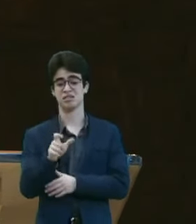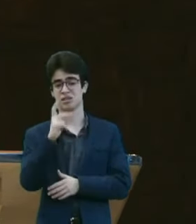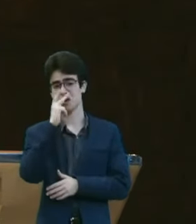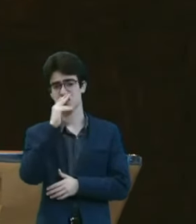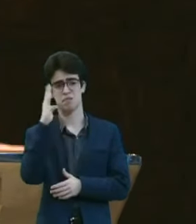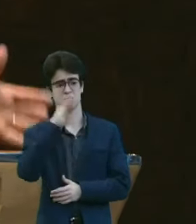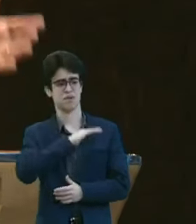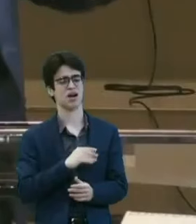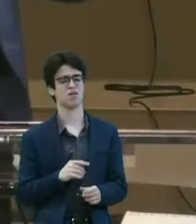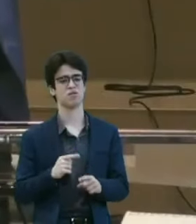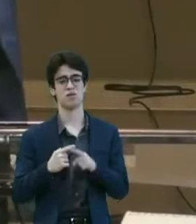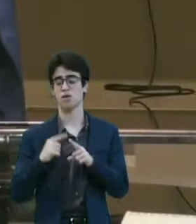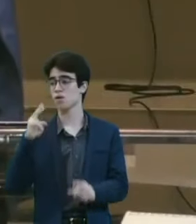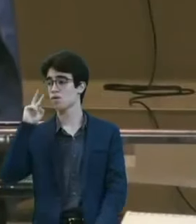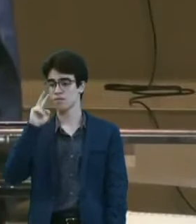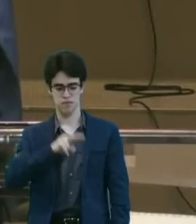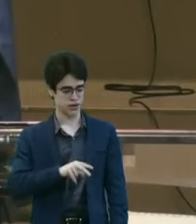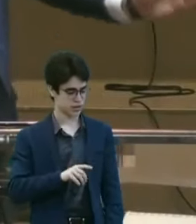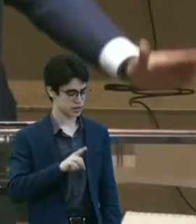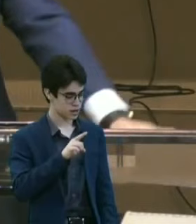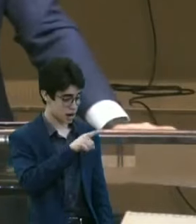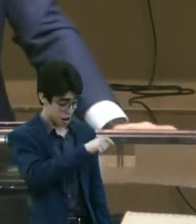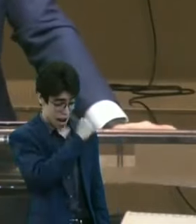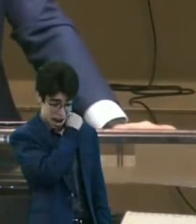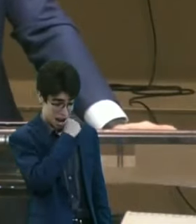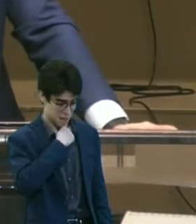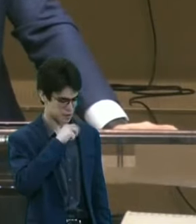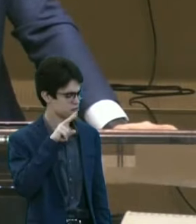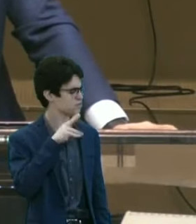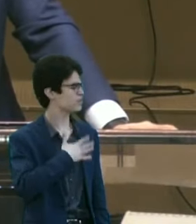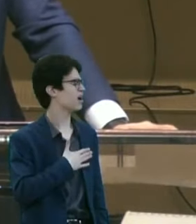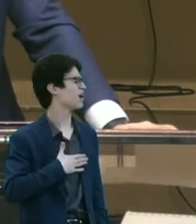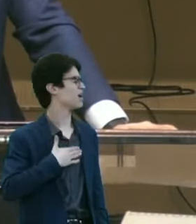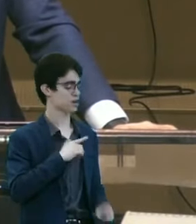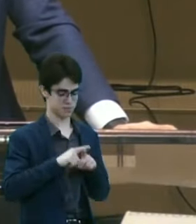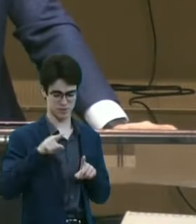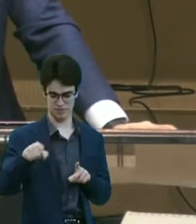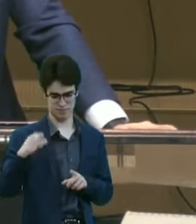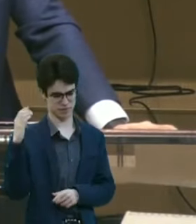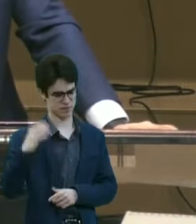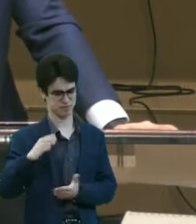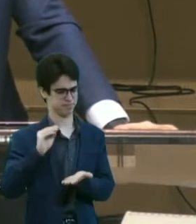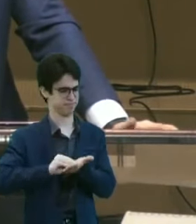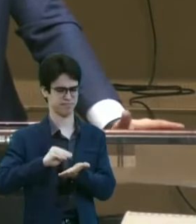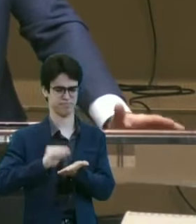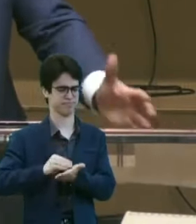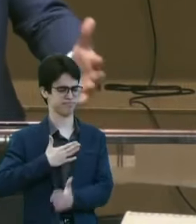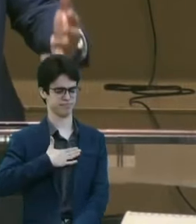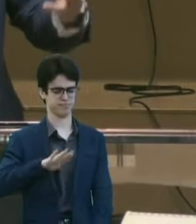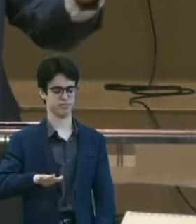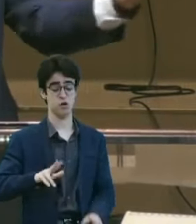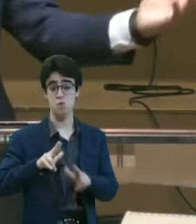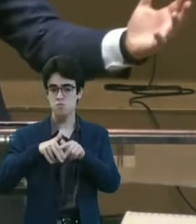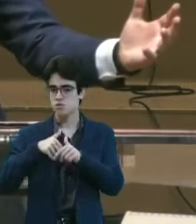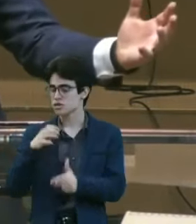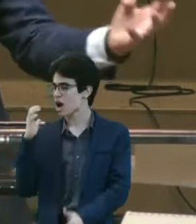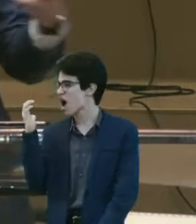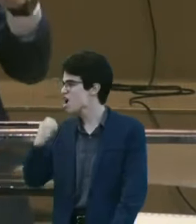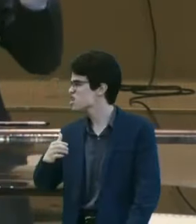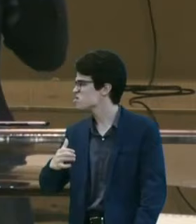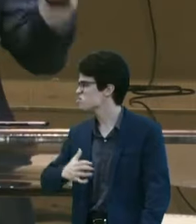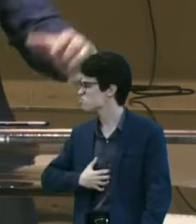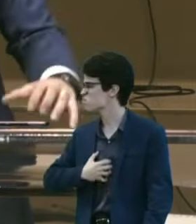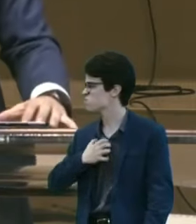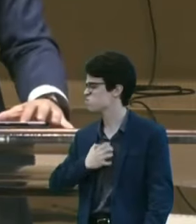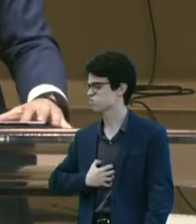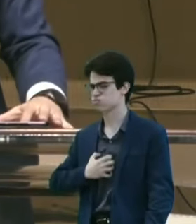Versículo 4, o Senhor aceitou com agrado Abel e sua oferta, mas não aceitou Caim e sua oferta. Por isso Caim se enfureceu e